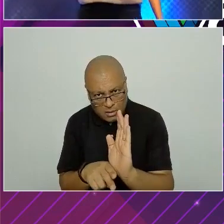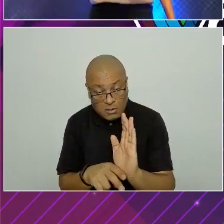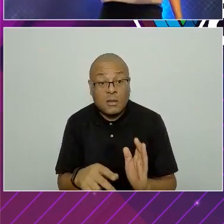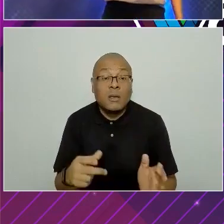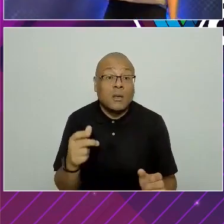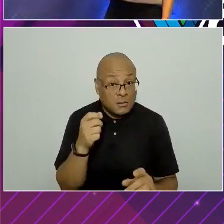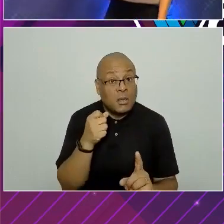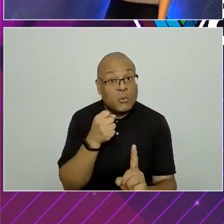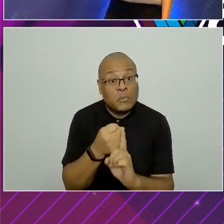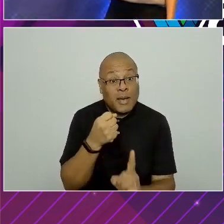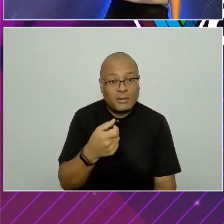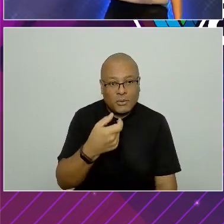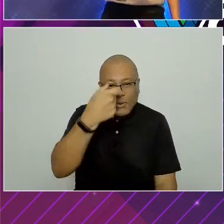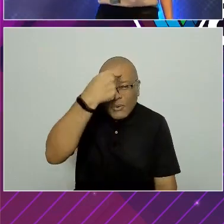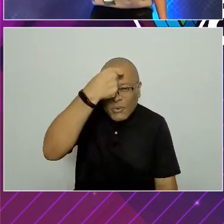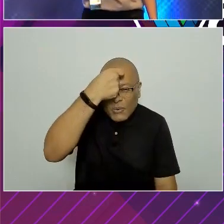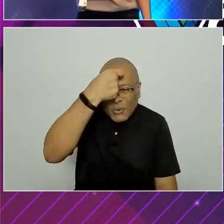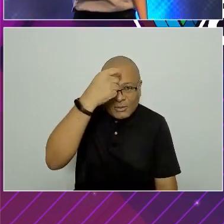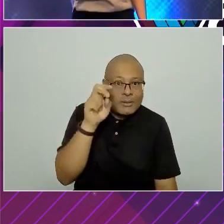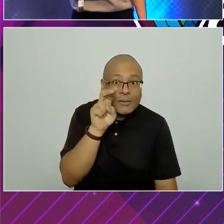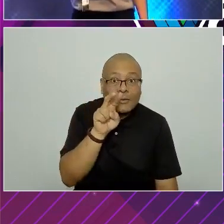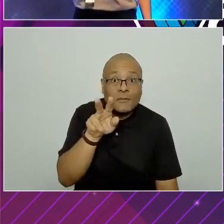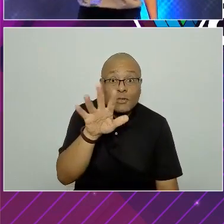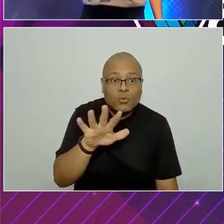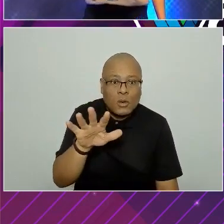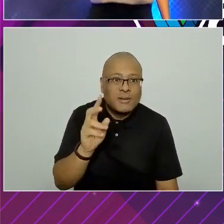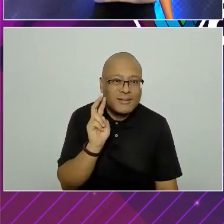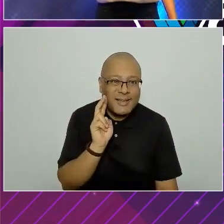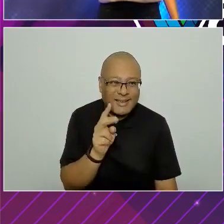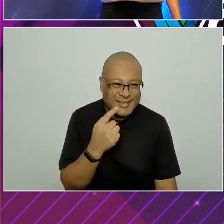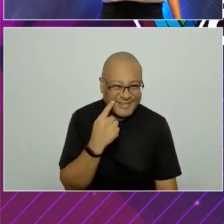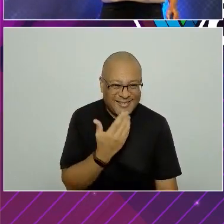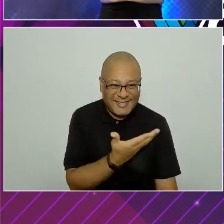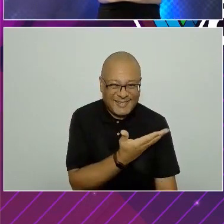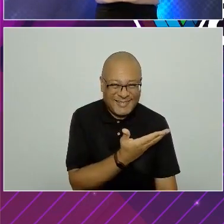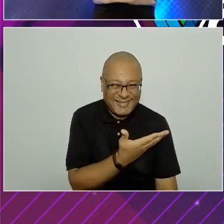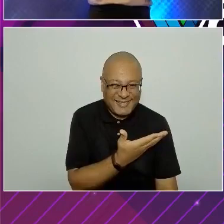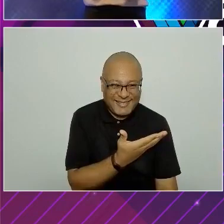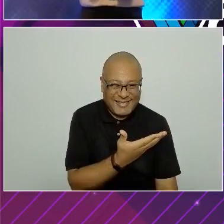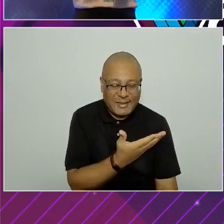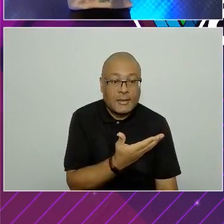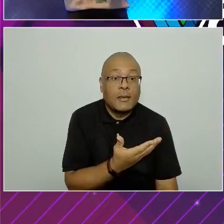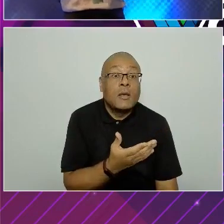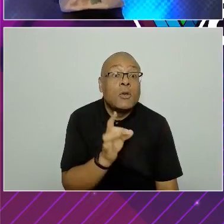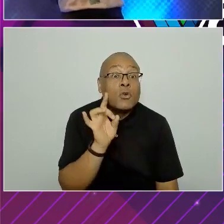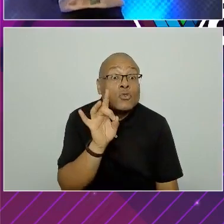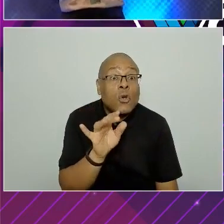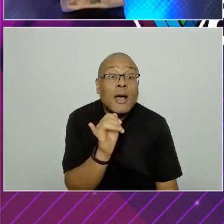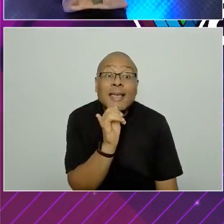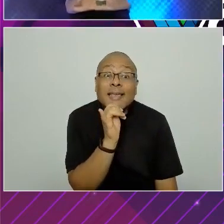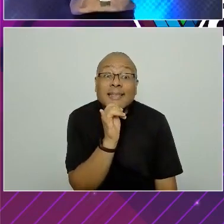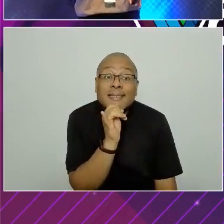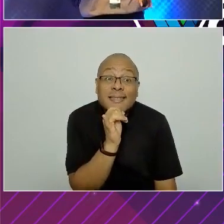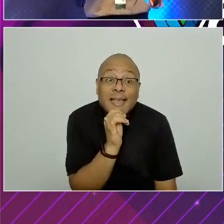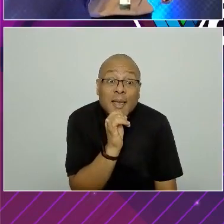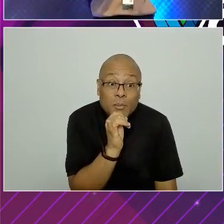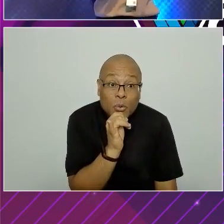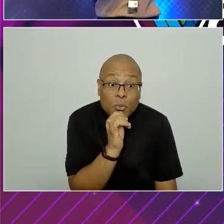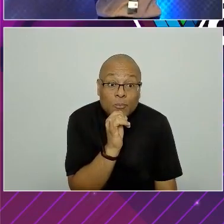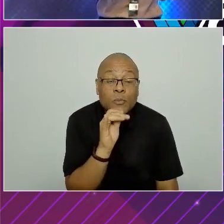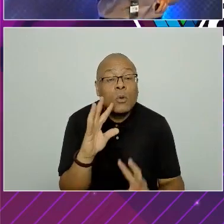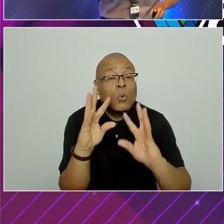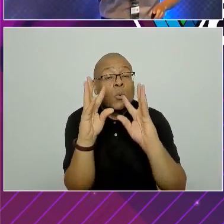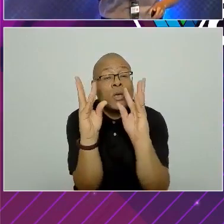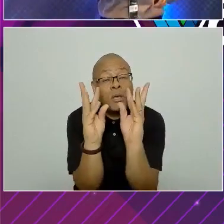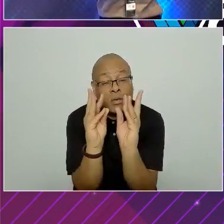né? Então, eu trouxe uma imagem que eu espero que esteja para ver ali, mas a imagem só para ilustrar mesmo, no geral, um resuminho do seu